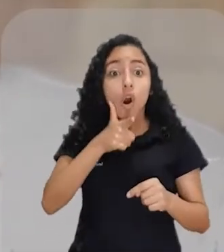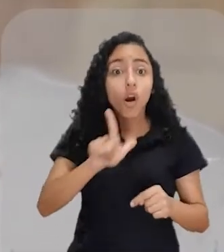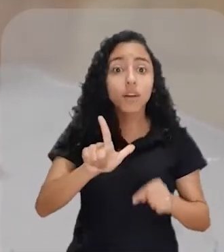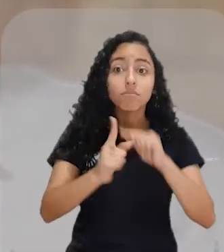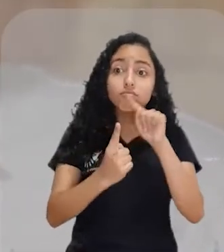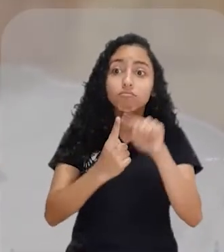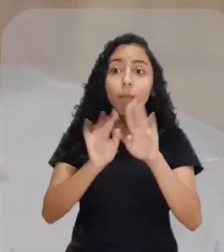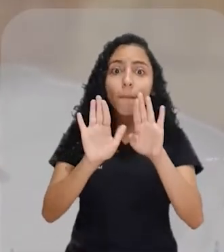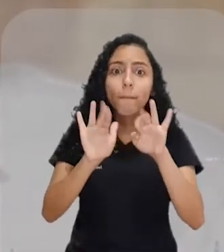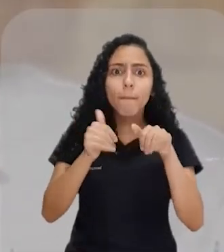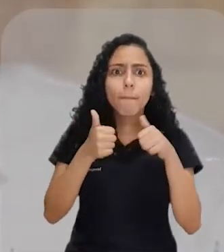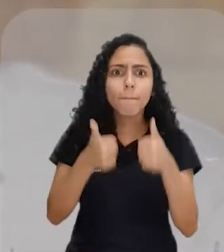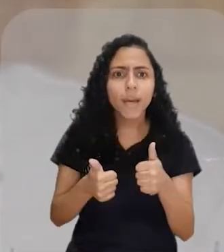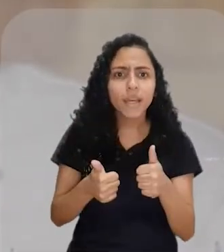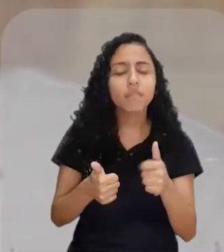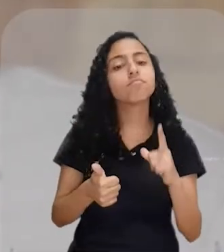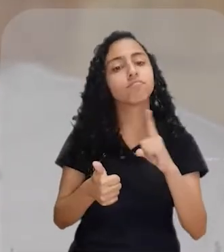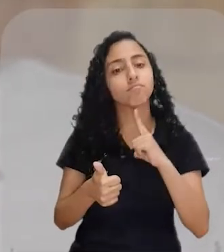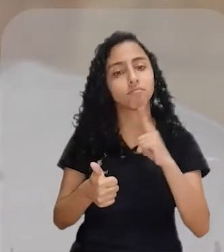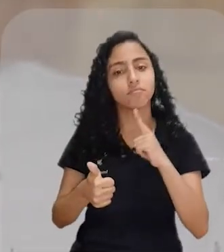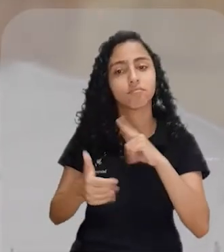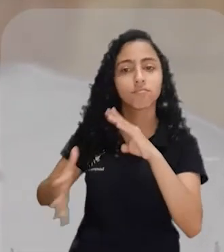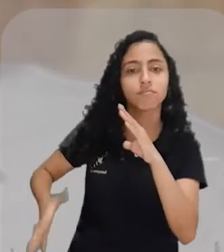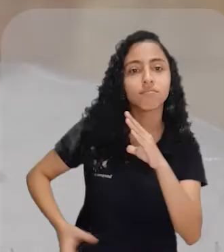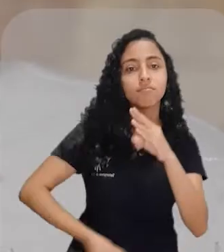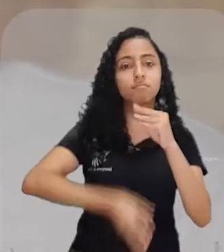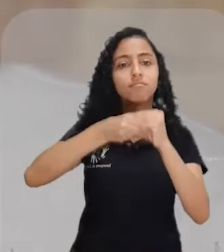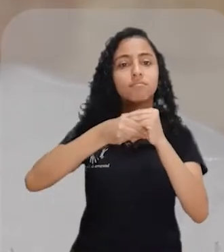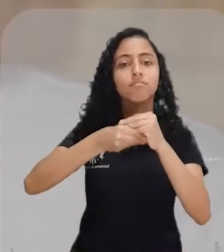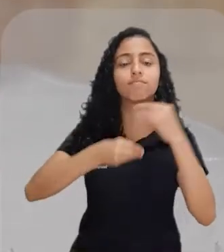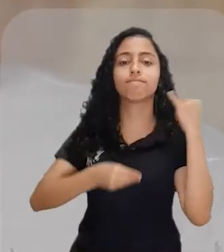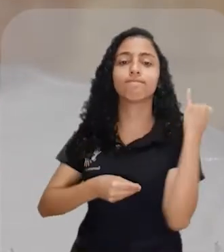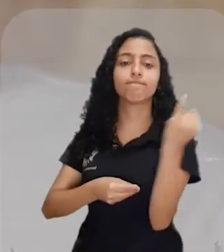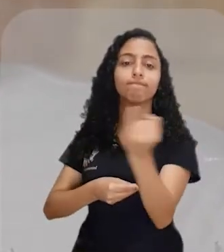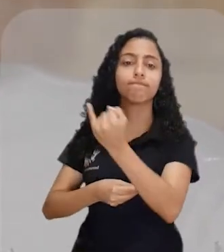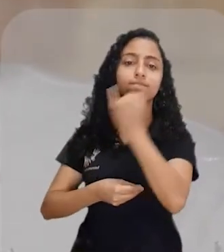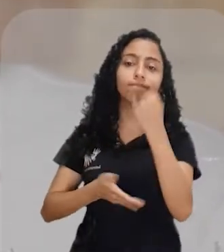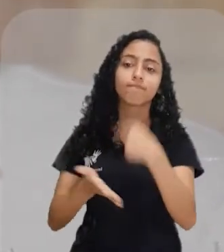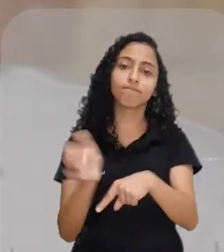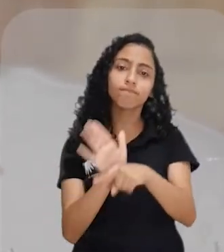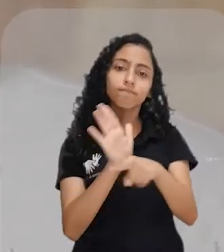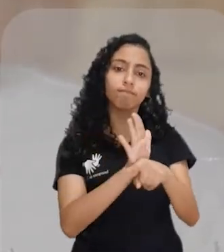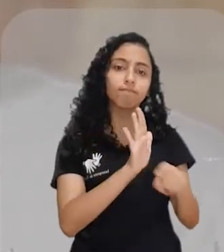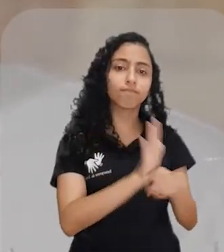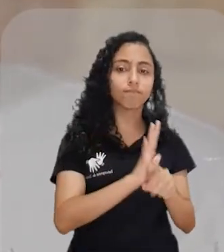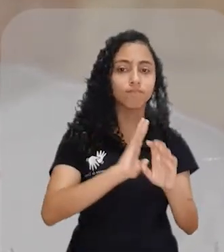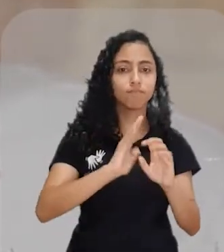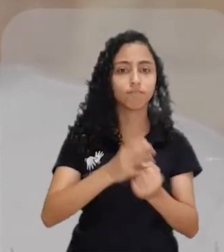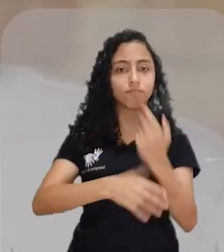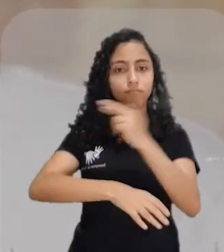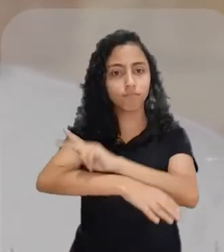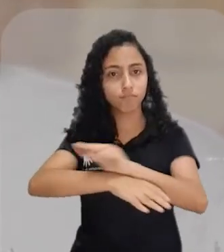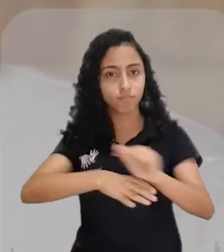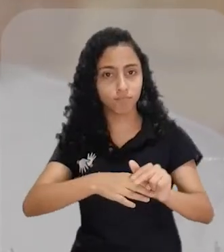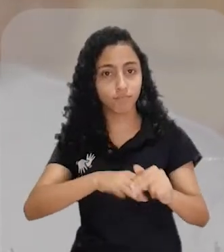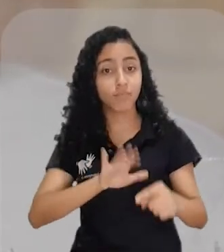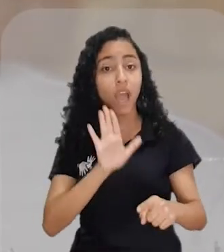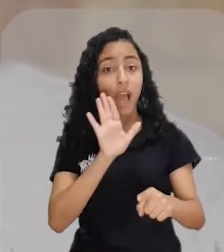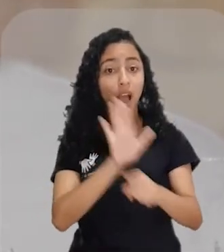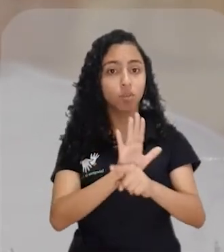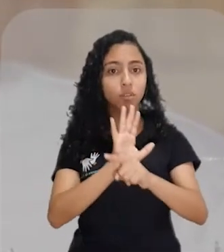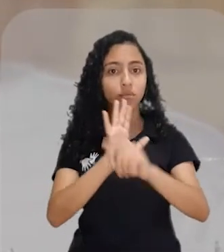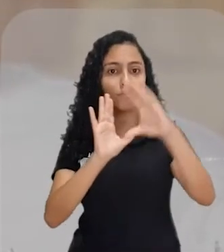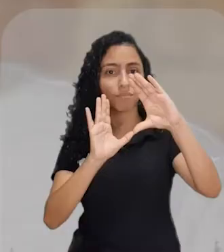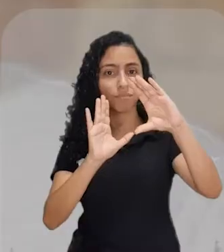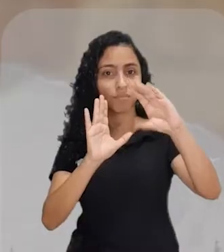então, se a gente conseguir chegar nessa meta, claro que isso vai ter uma contribuição muito importante para a biodiversidade, para o sequestro